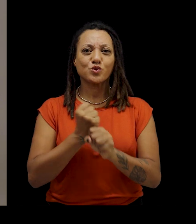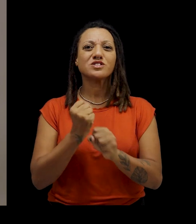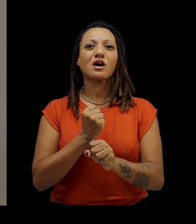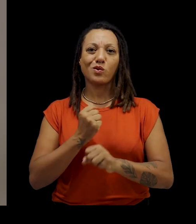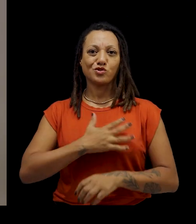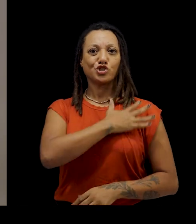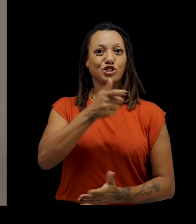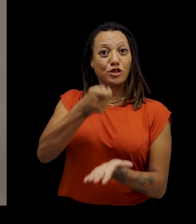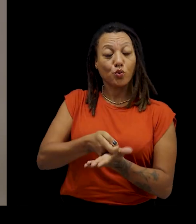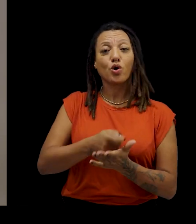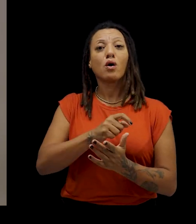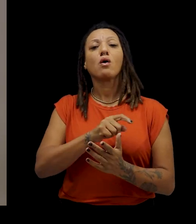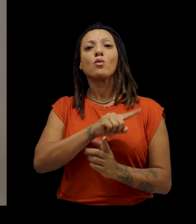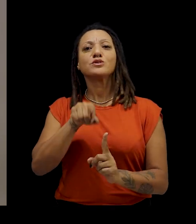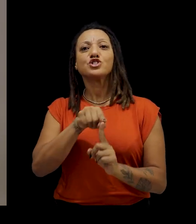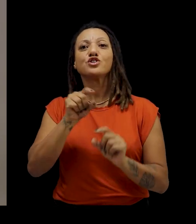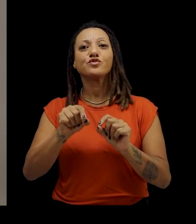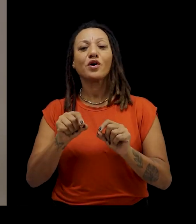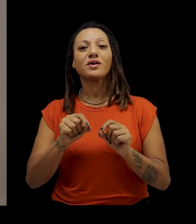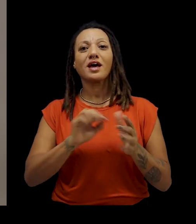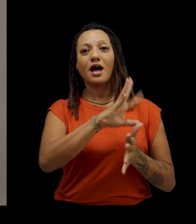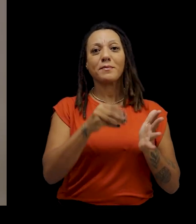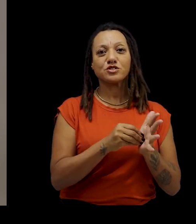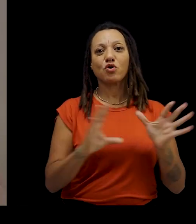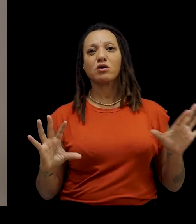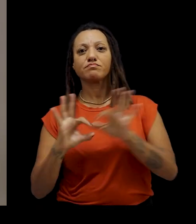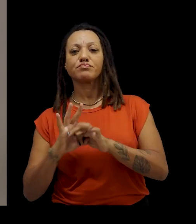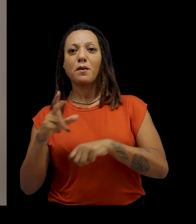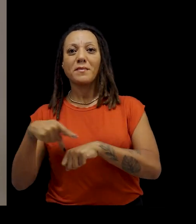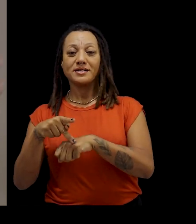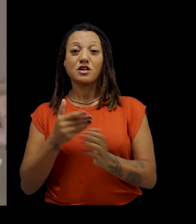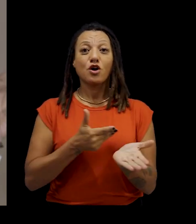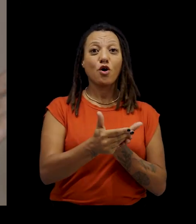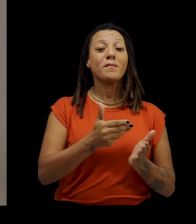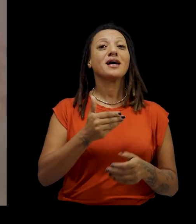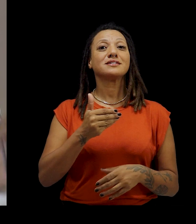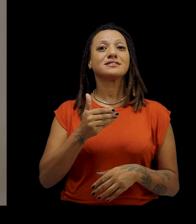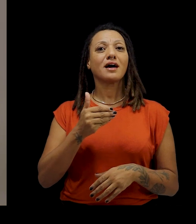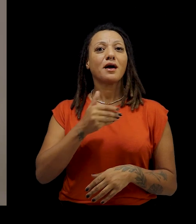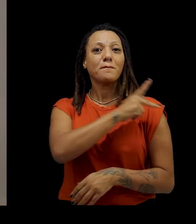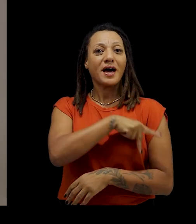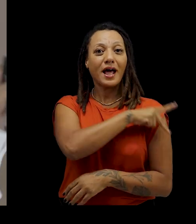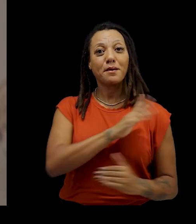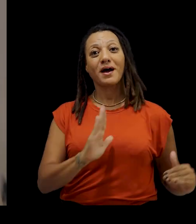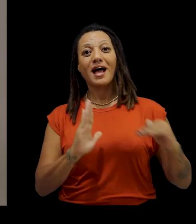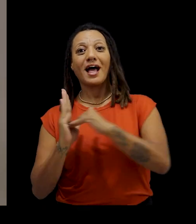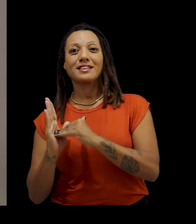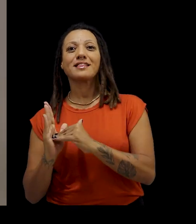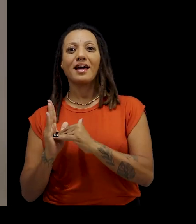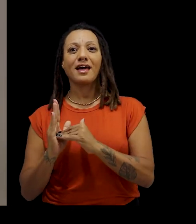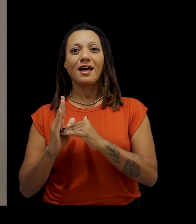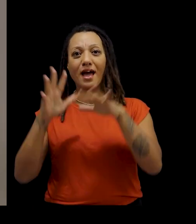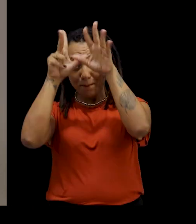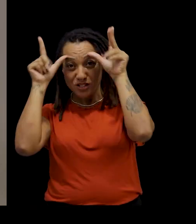civil-militar, com o objetivo de integrar a Amazônia ao restante do país. Então ela começa na Paraíba e vai até o Amazonas, na ponta do